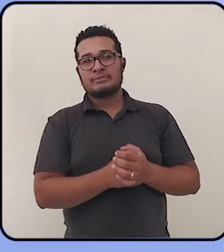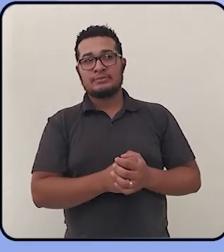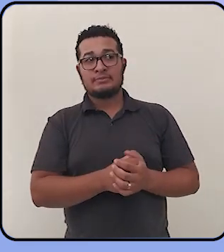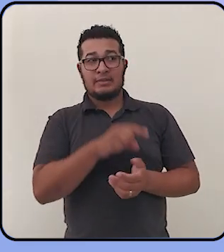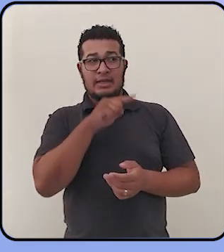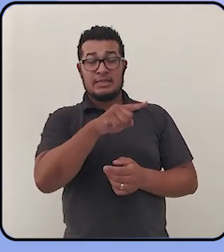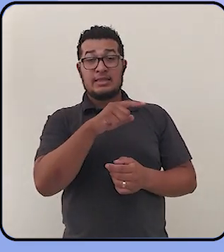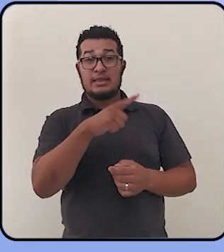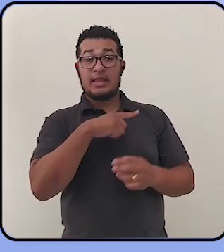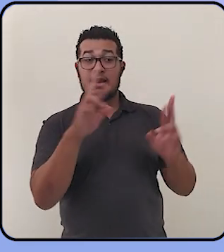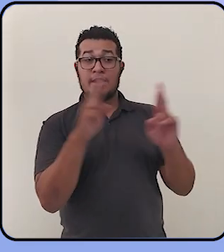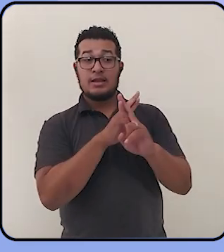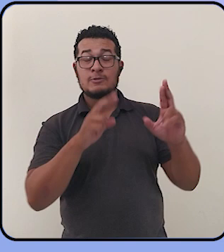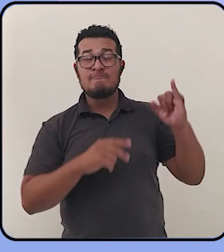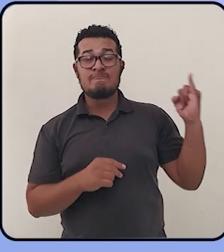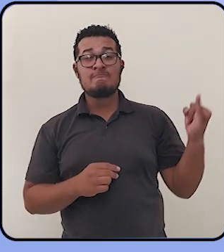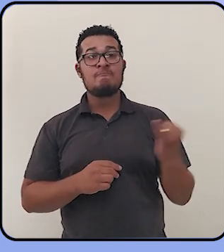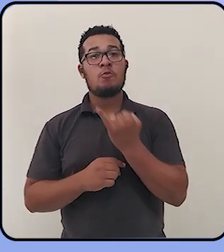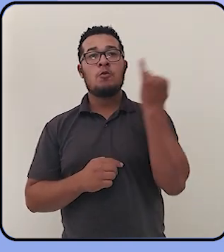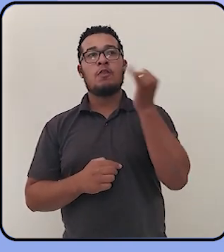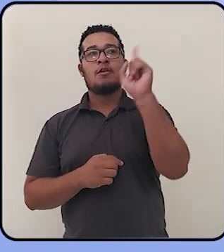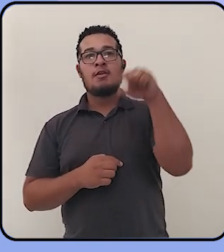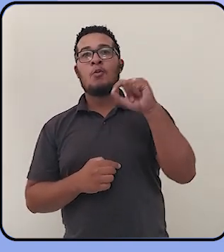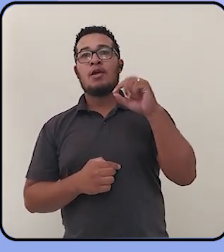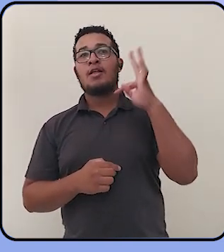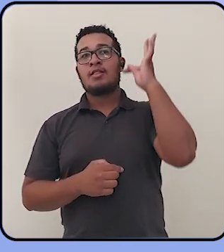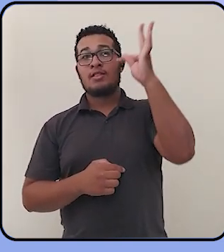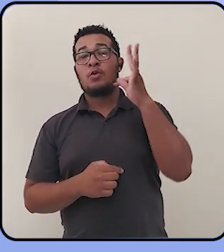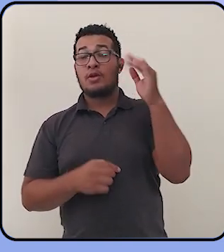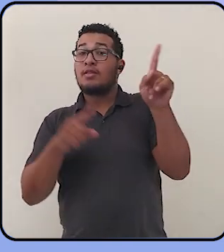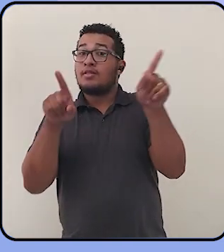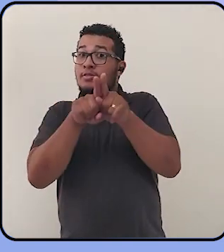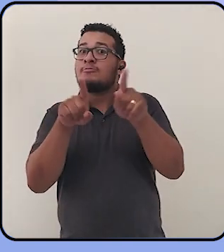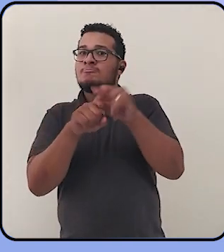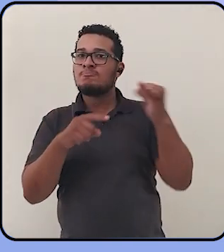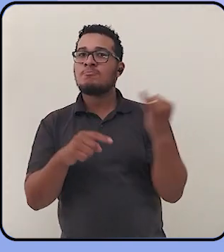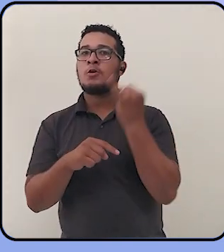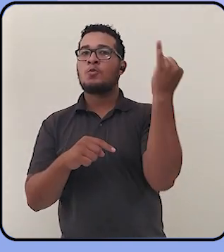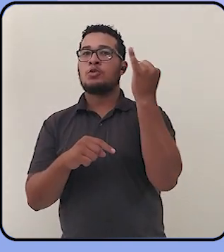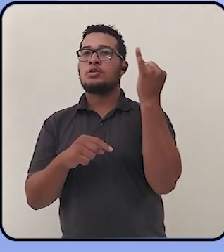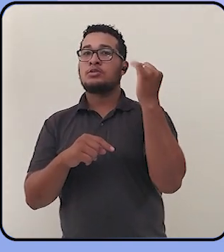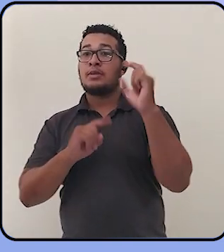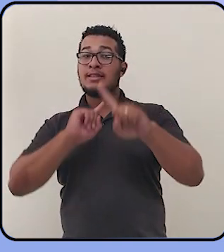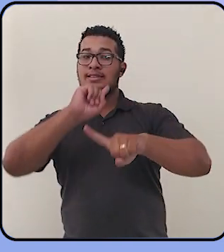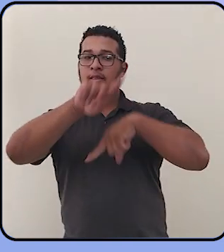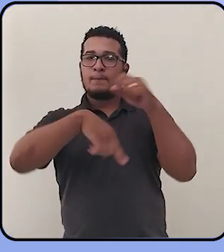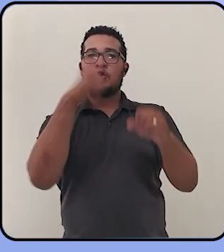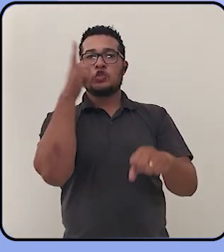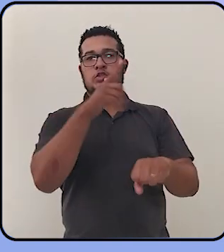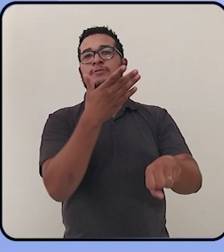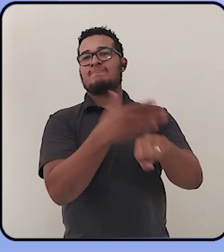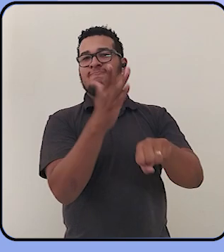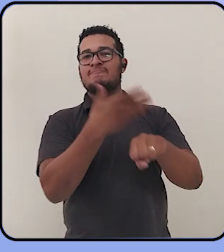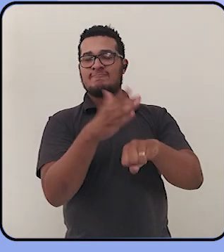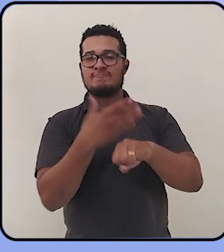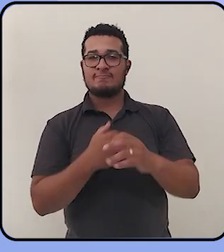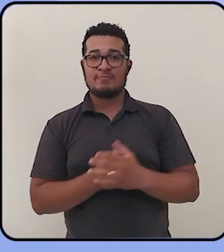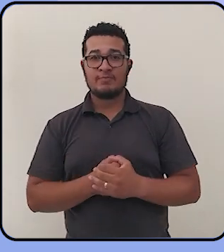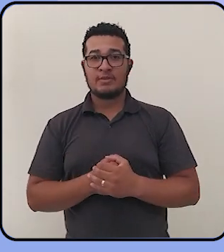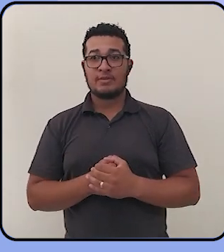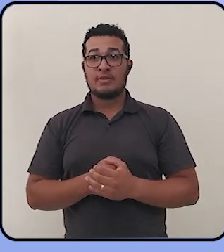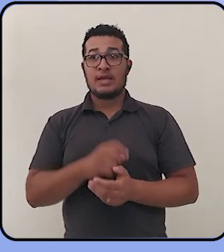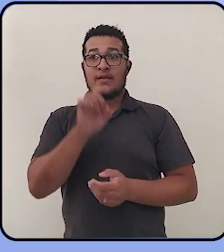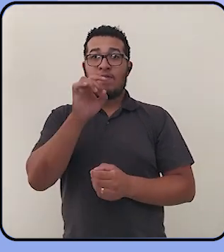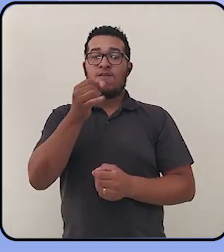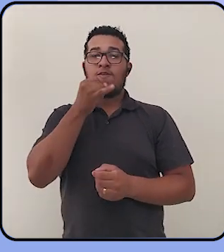partindo para a matemática, você tem uma relação importantíssima, que é a segunda parte da teoria